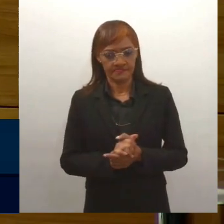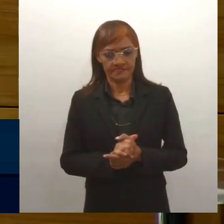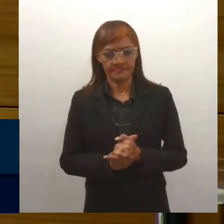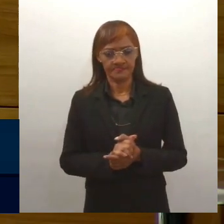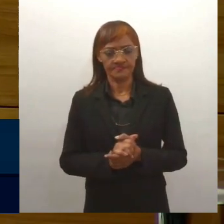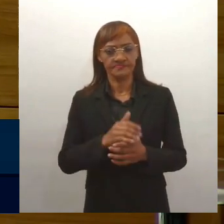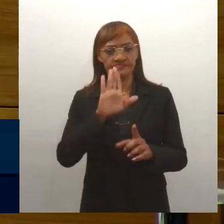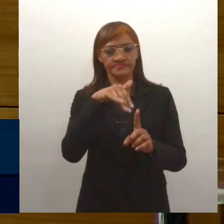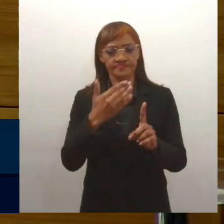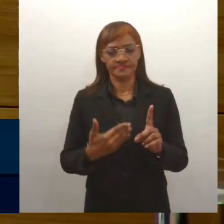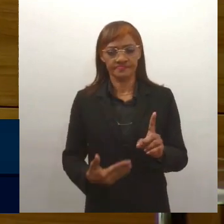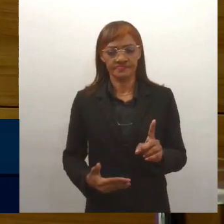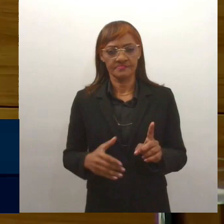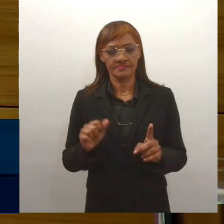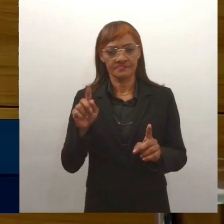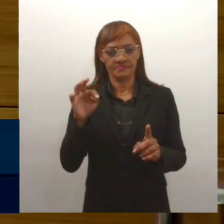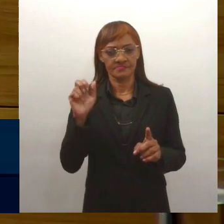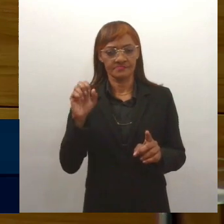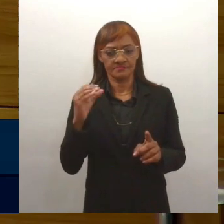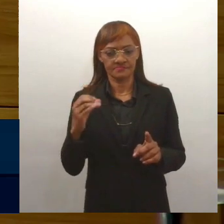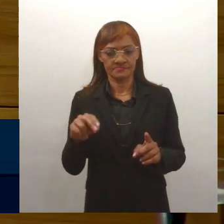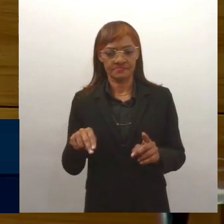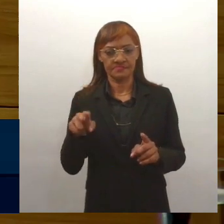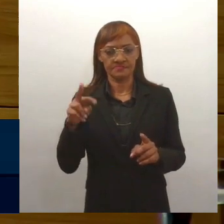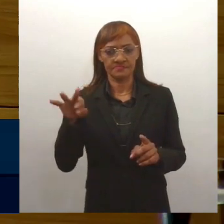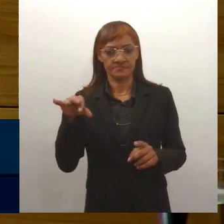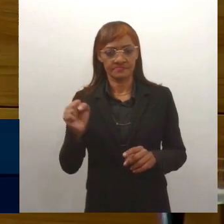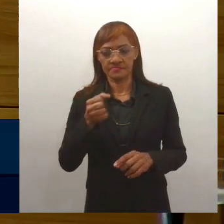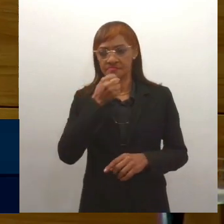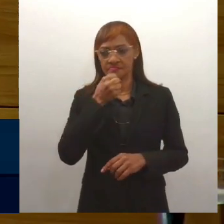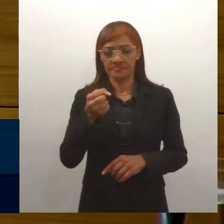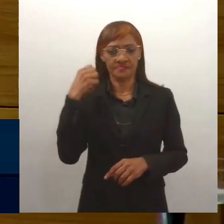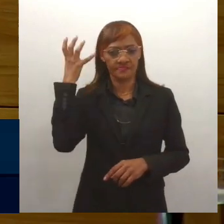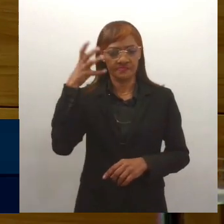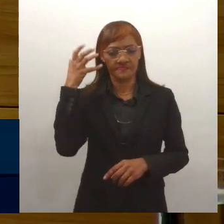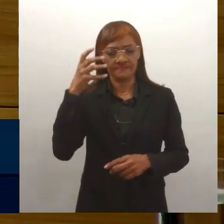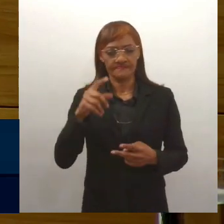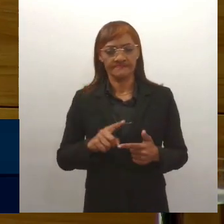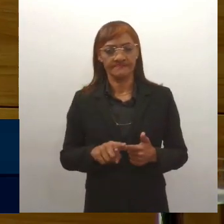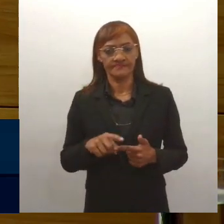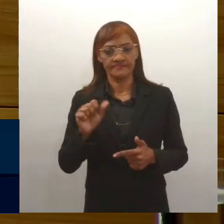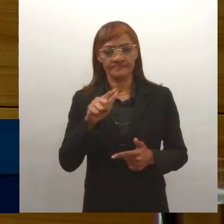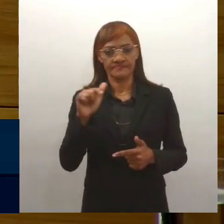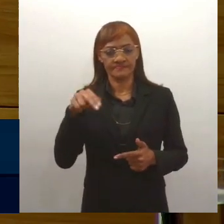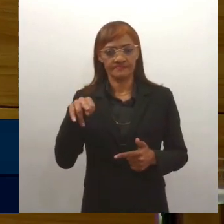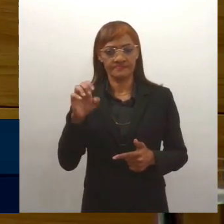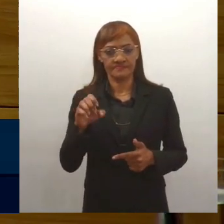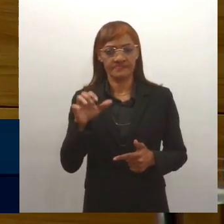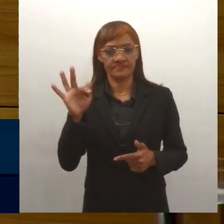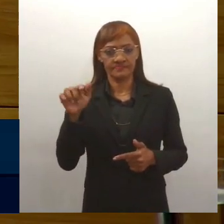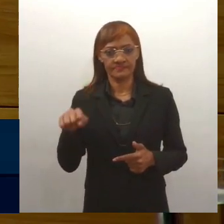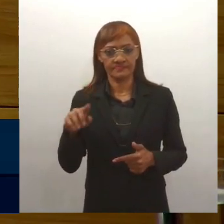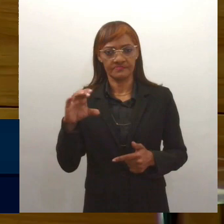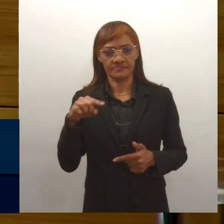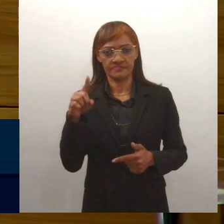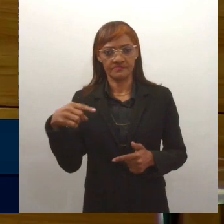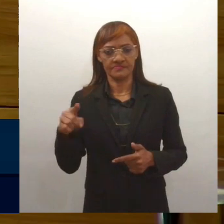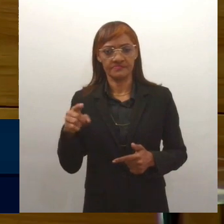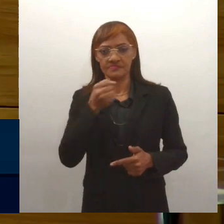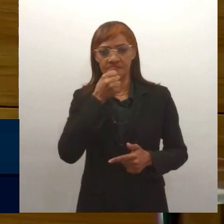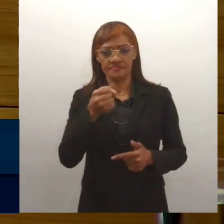Matos, jornalista e radialista; Aline Braga Farias Conceição, jornalista; Antônio Fernando Cabral Ferreira,